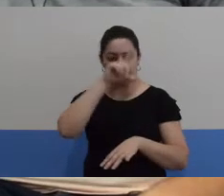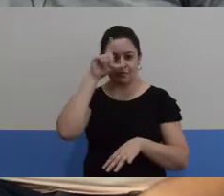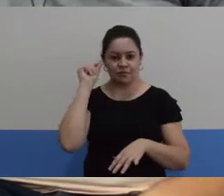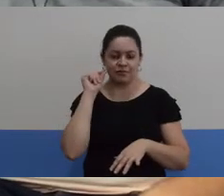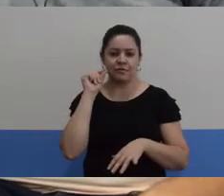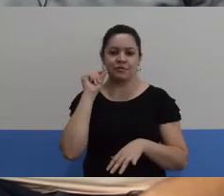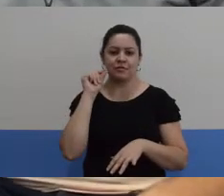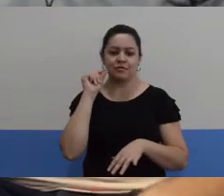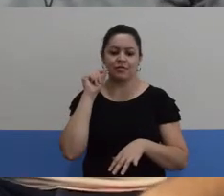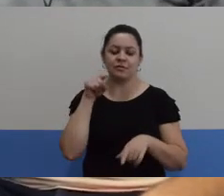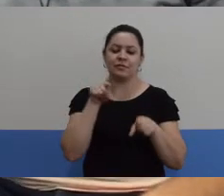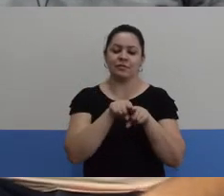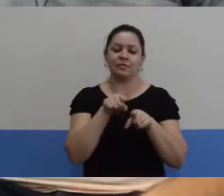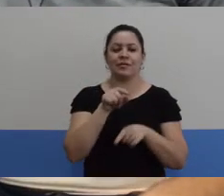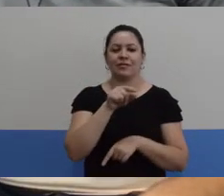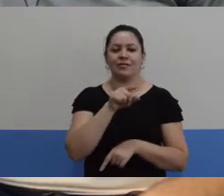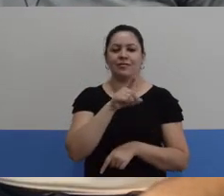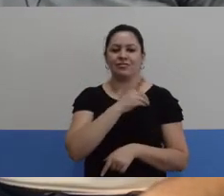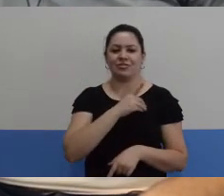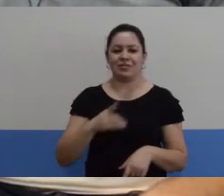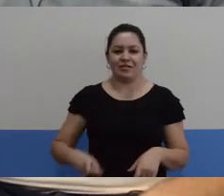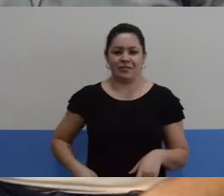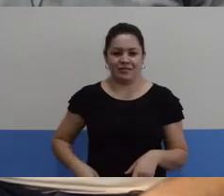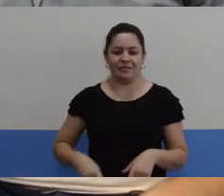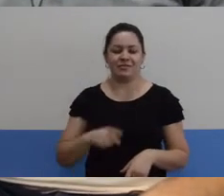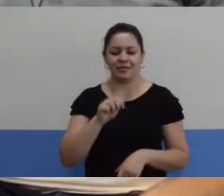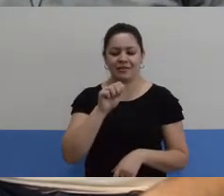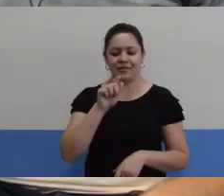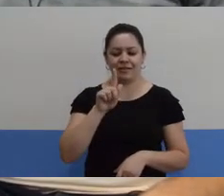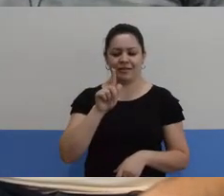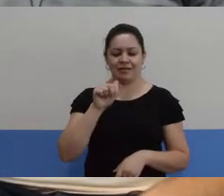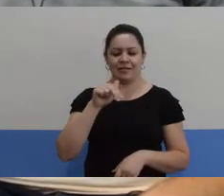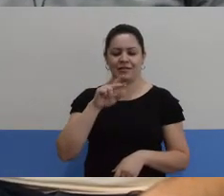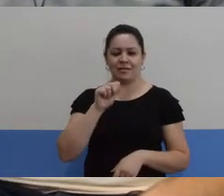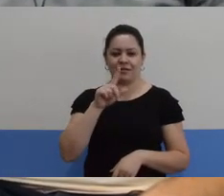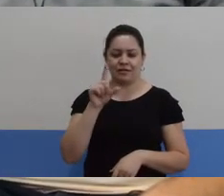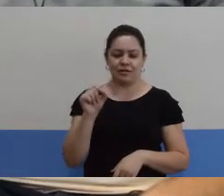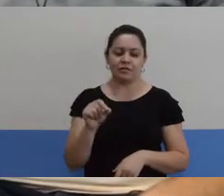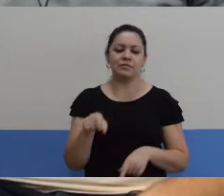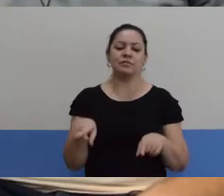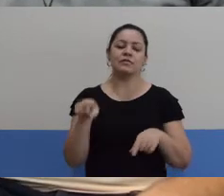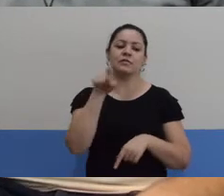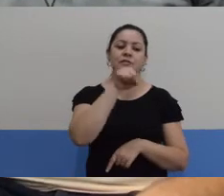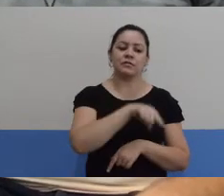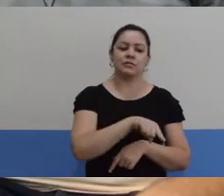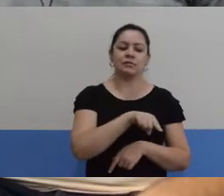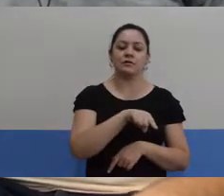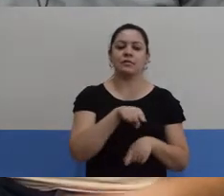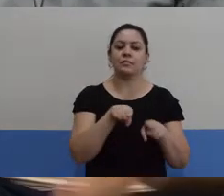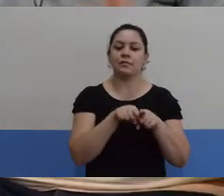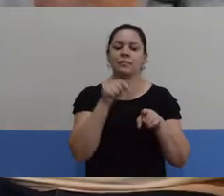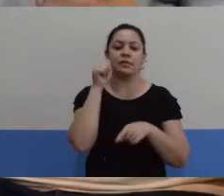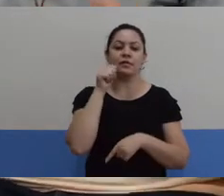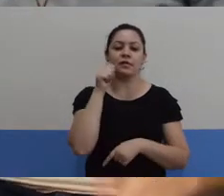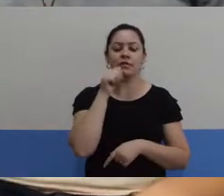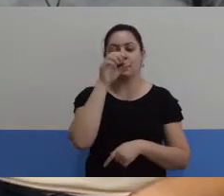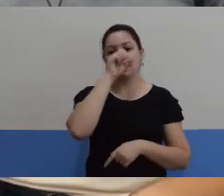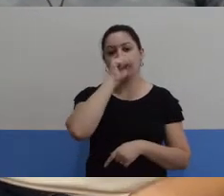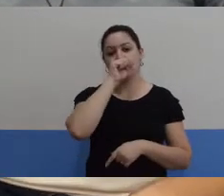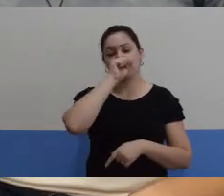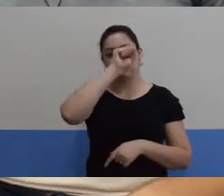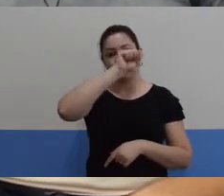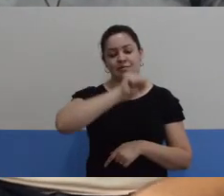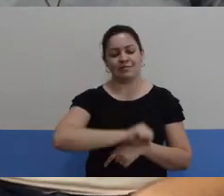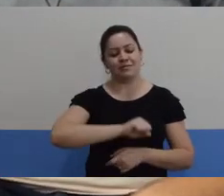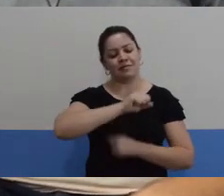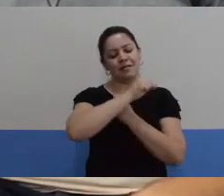diácono permanente Agnaldo. Temos também a Nataele, da Paróquia Santana de Laranjeiras do Sul. Nosso abraço a todos vocês